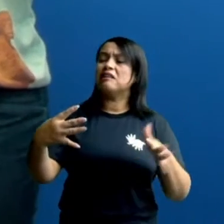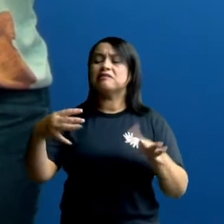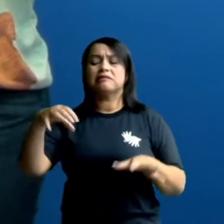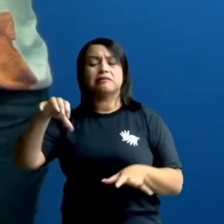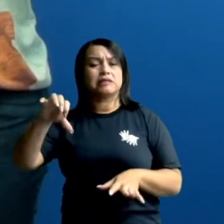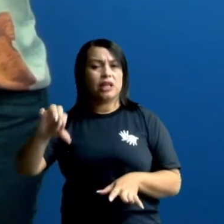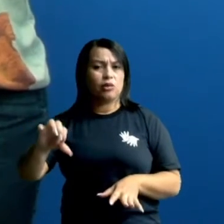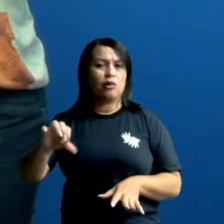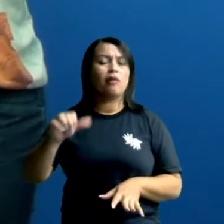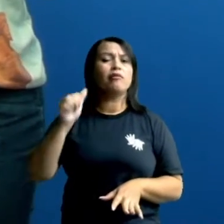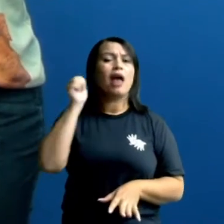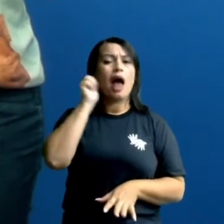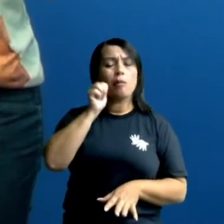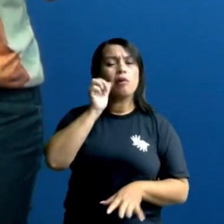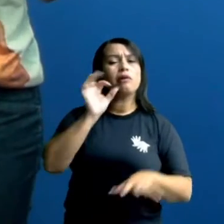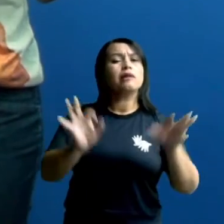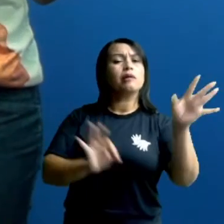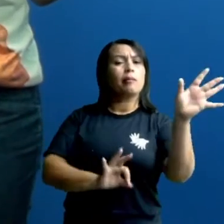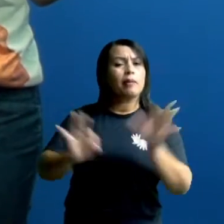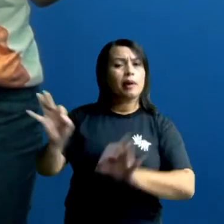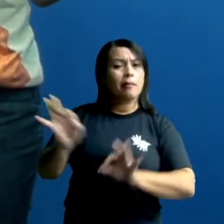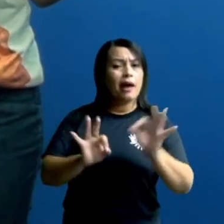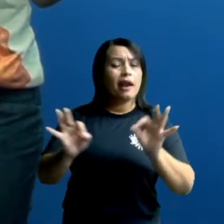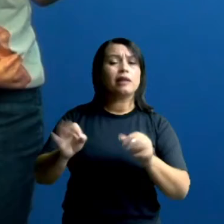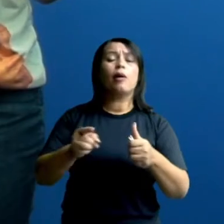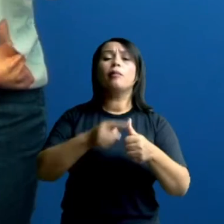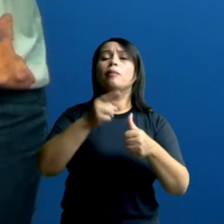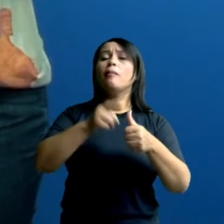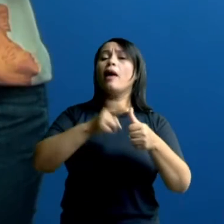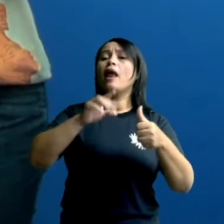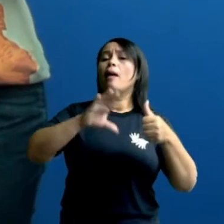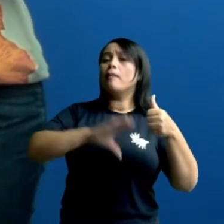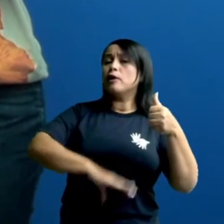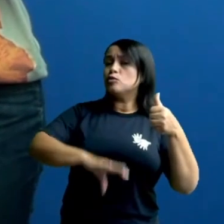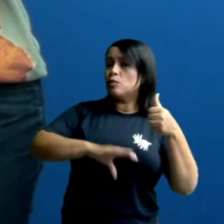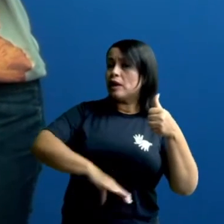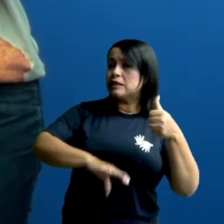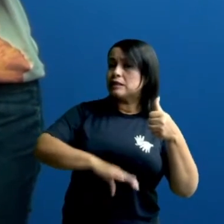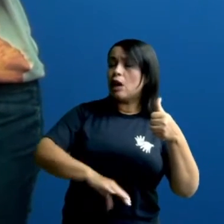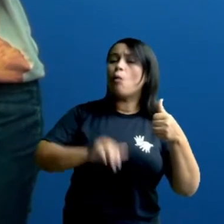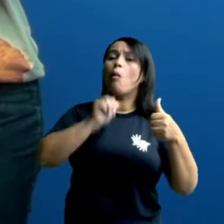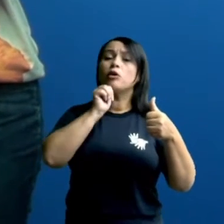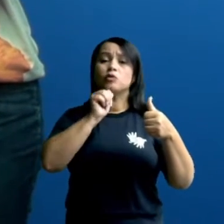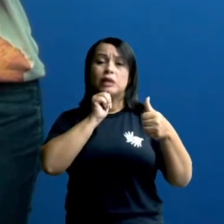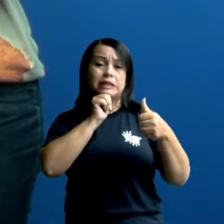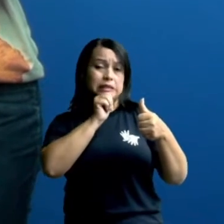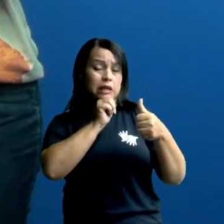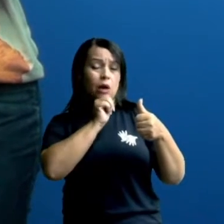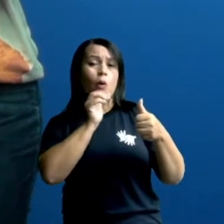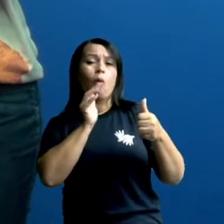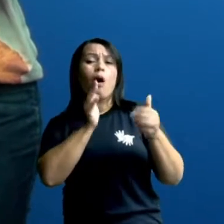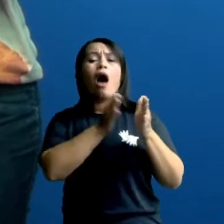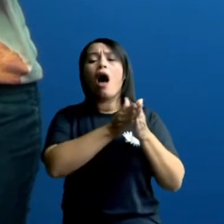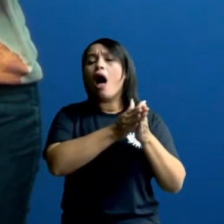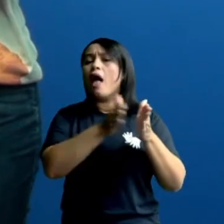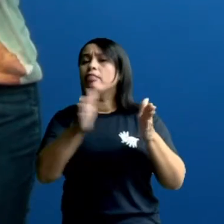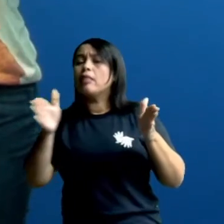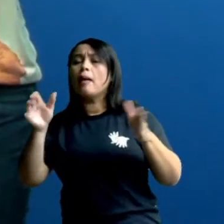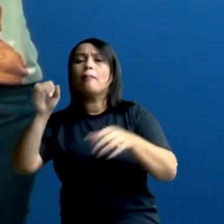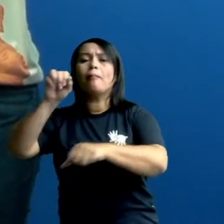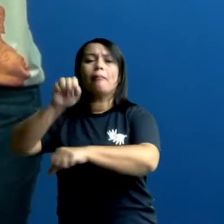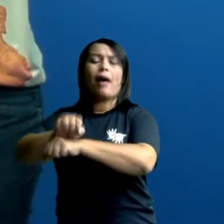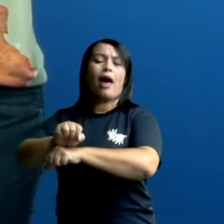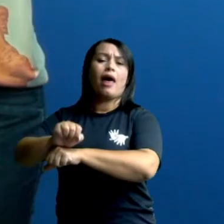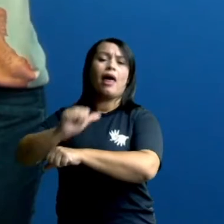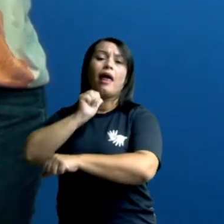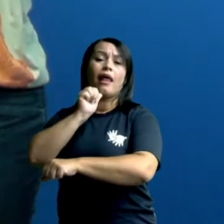e 49 anos seria o período da primeira menstruação até o período dela deixar de menstruar, que é quando ela entra na menopausa.